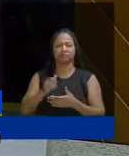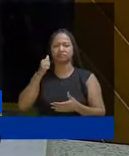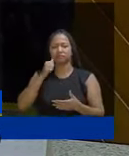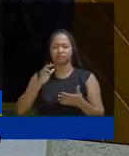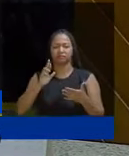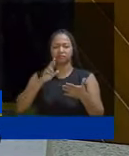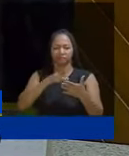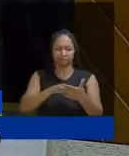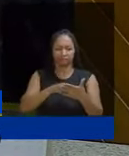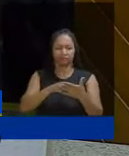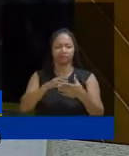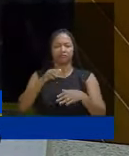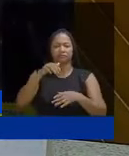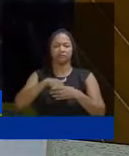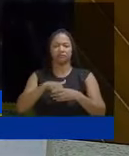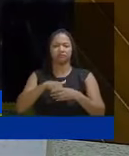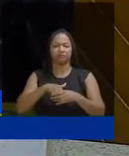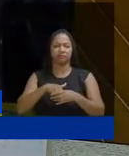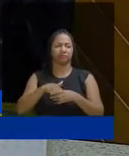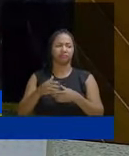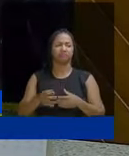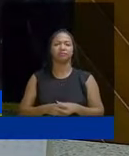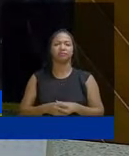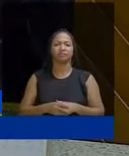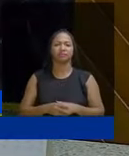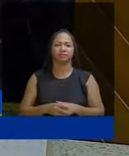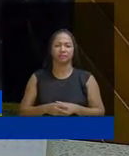no voto